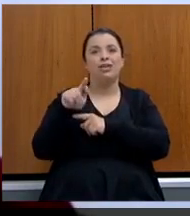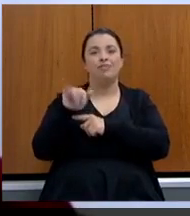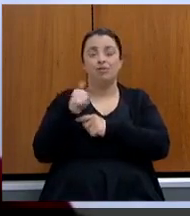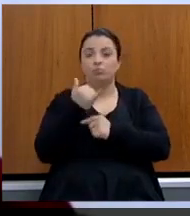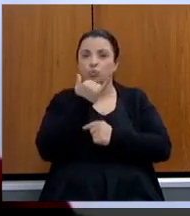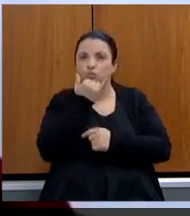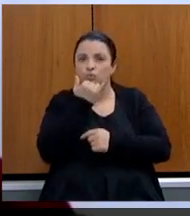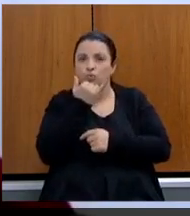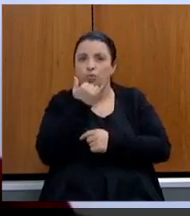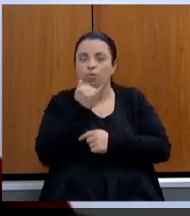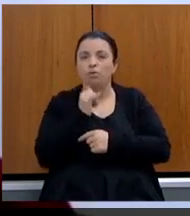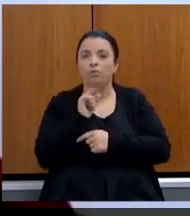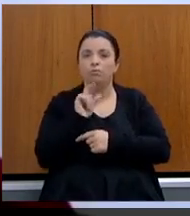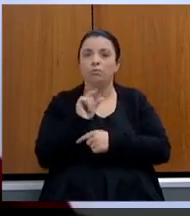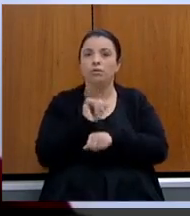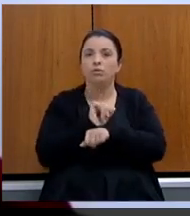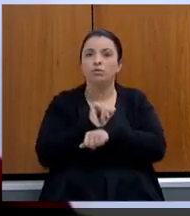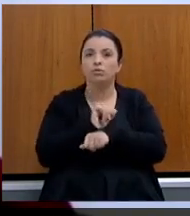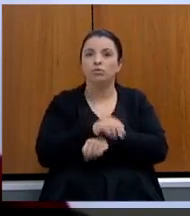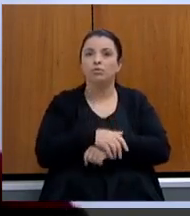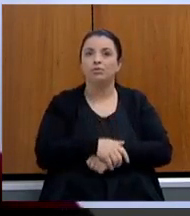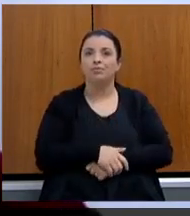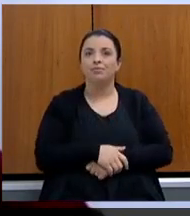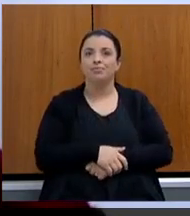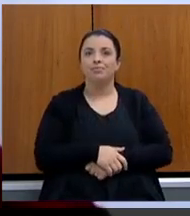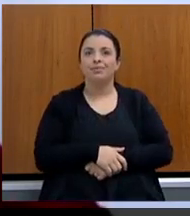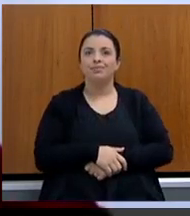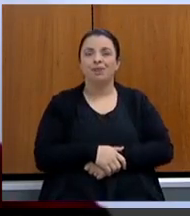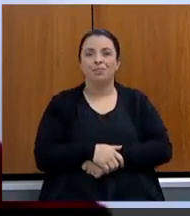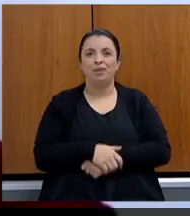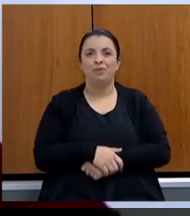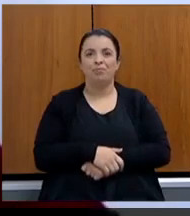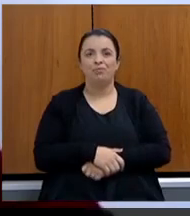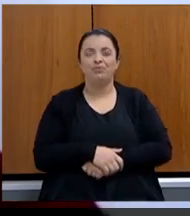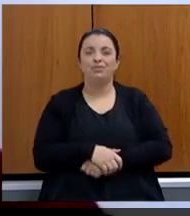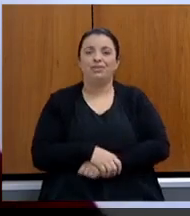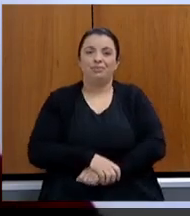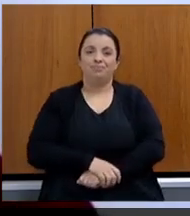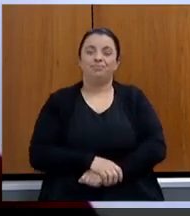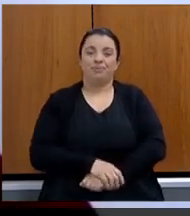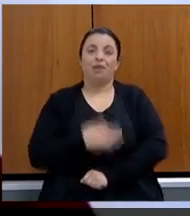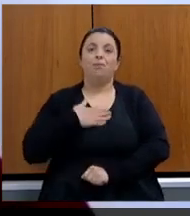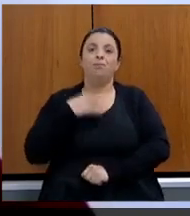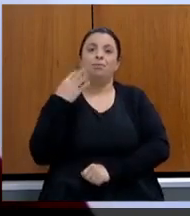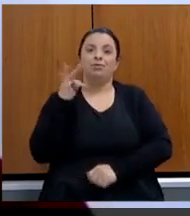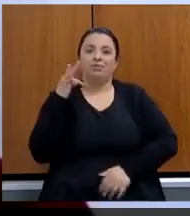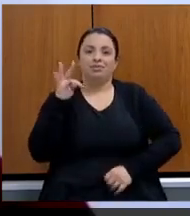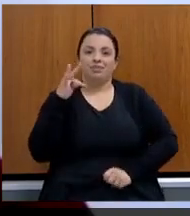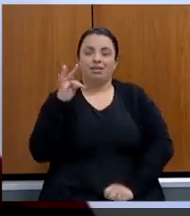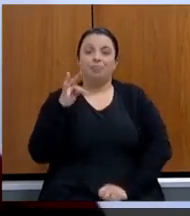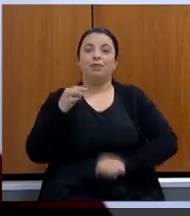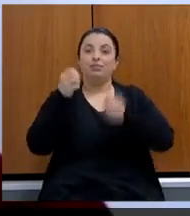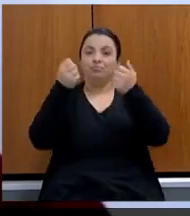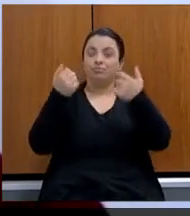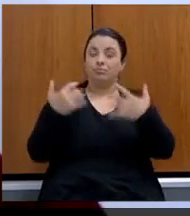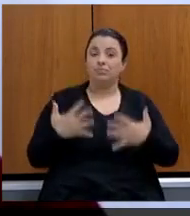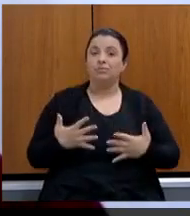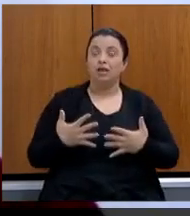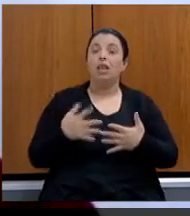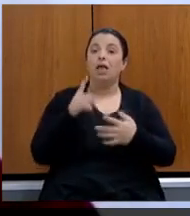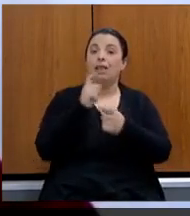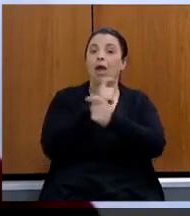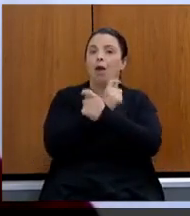momento se apresenta na minha monografia na PUC Minas o teve Total